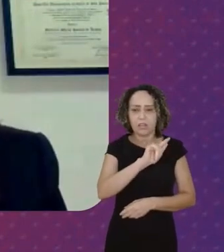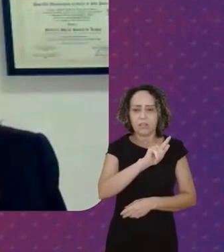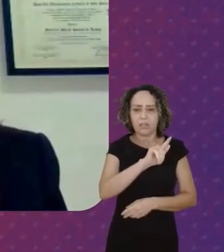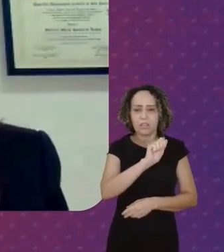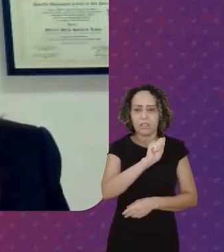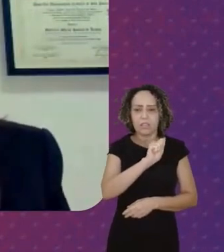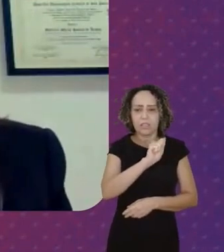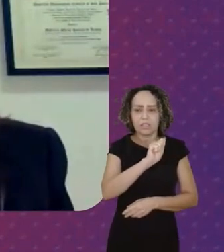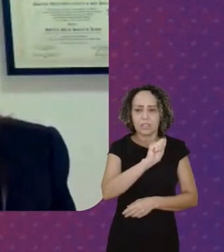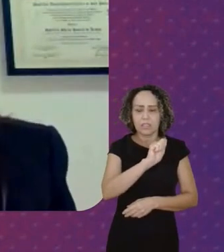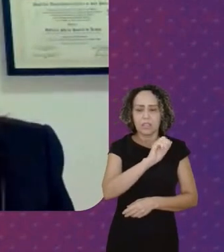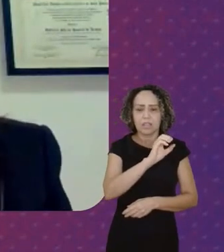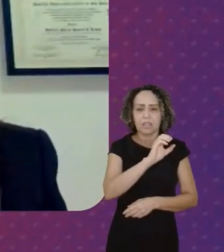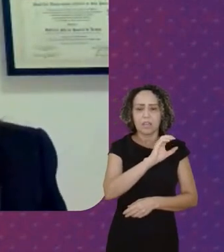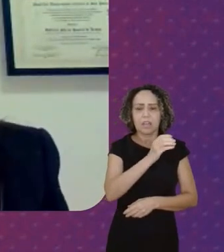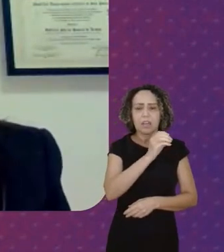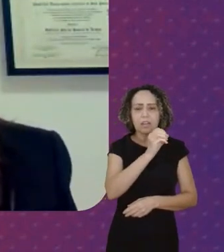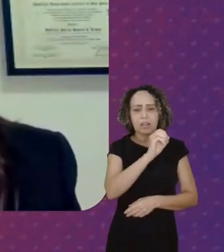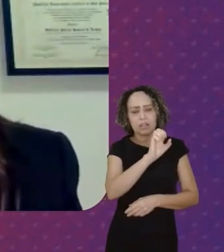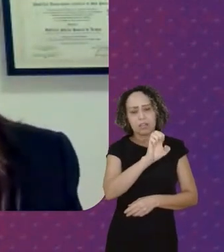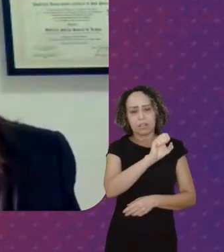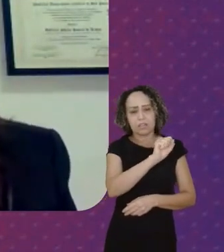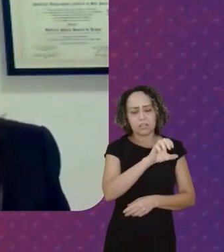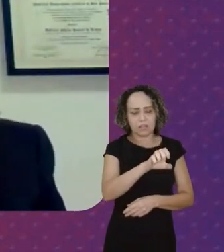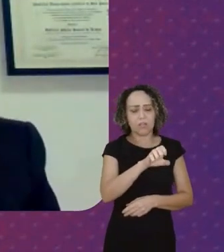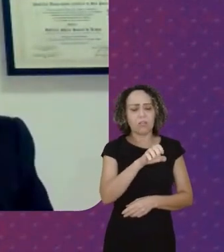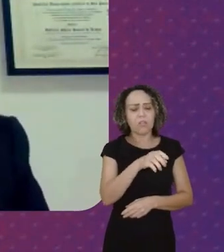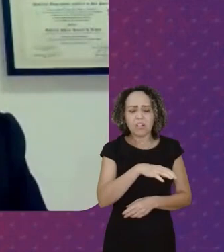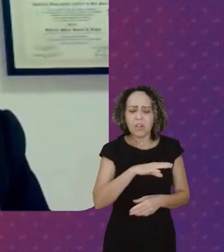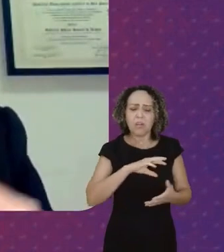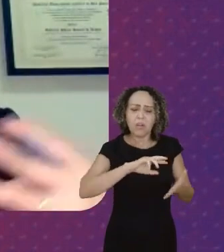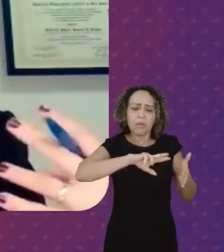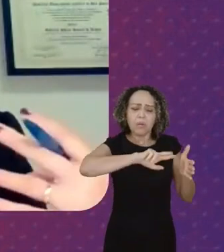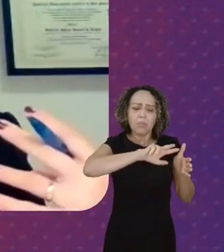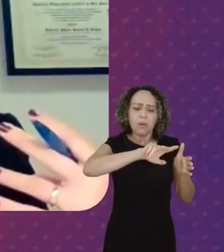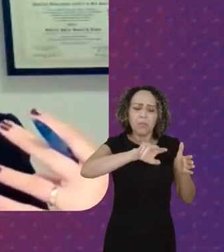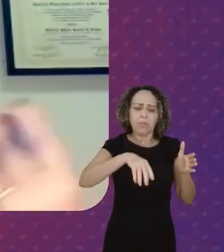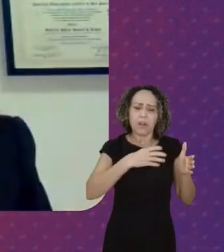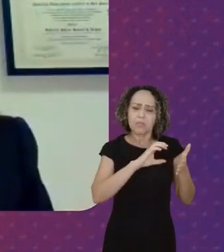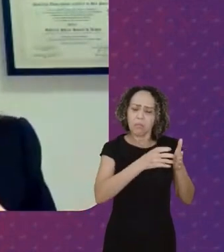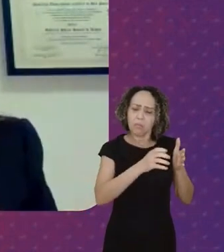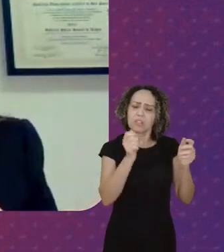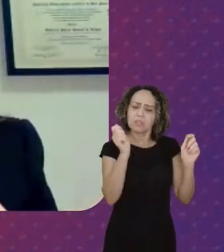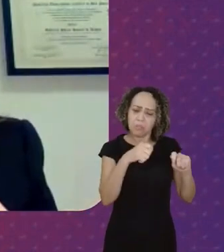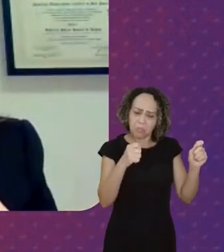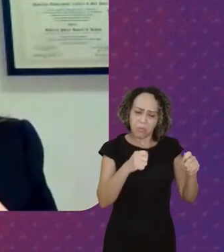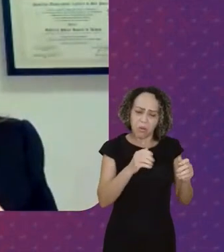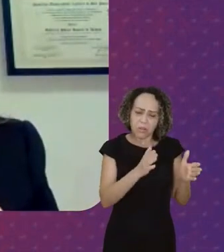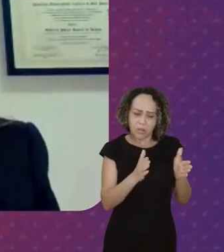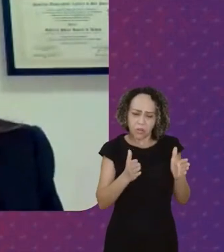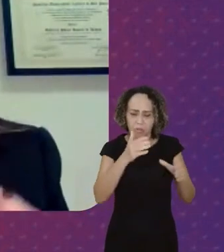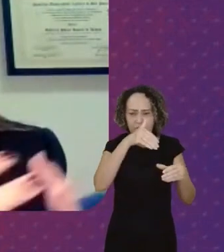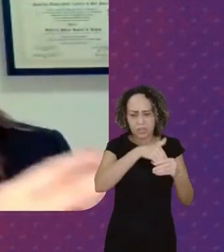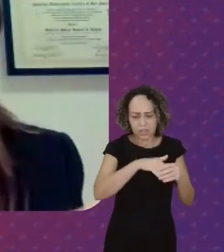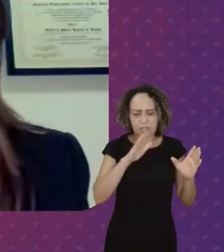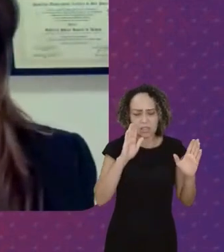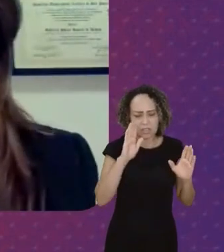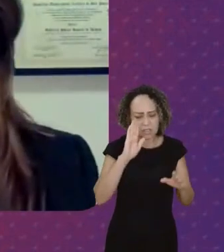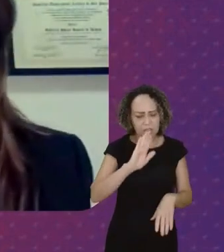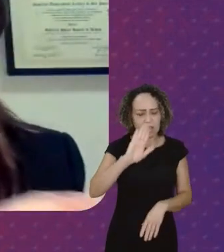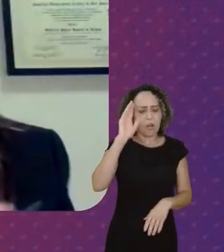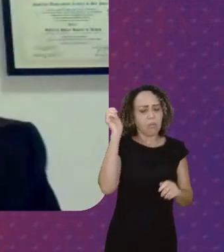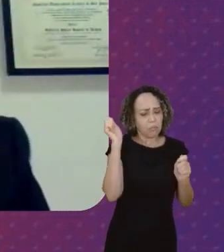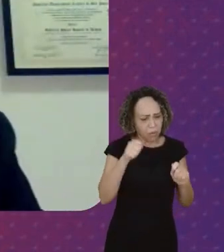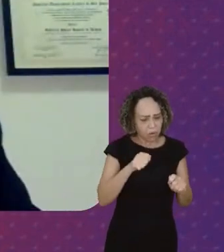partidos podem apenas, no período eleitoral, resolver se unirem para apoiar uma candidata